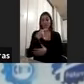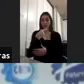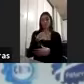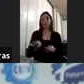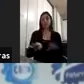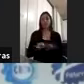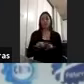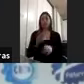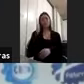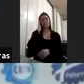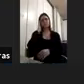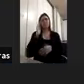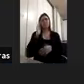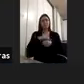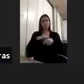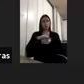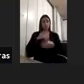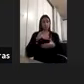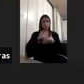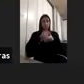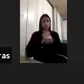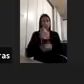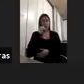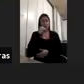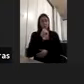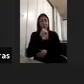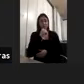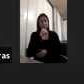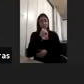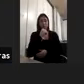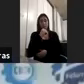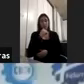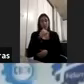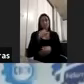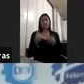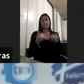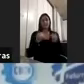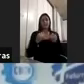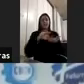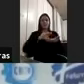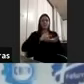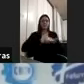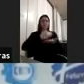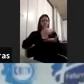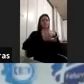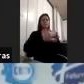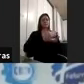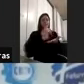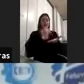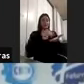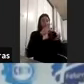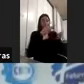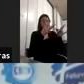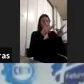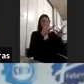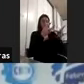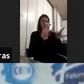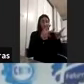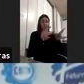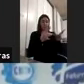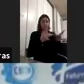esposas, está abrindo uma caixa de Pandora aqui muito interessante, sabe? Que a gente vai ouvindo